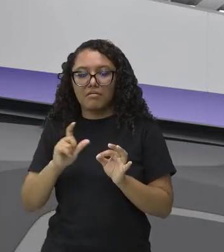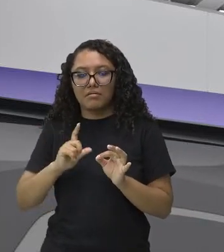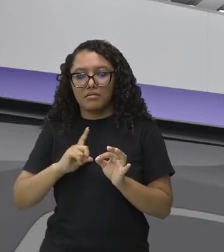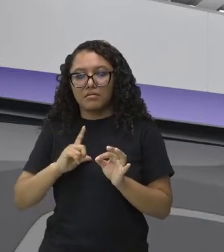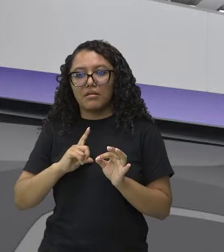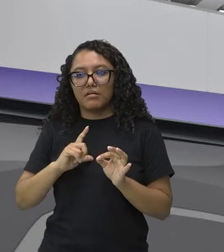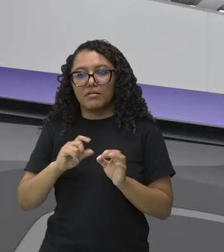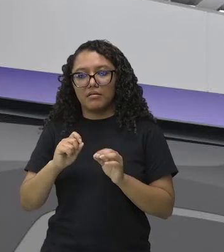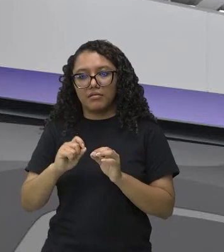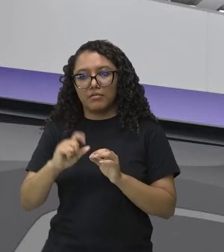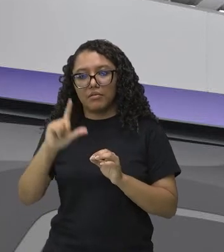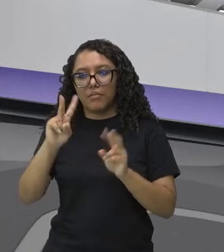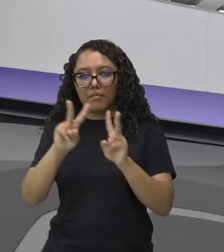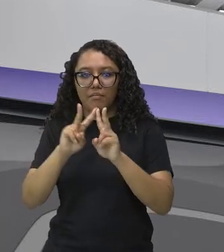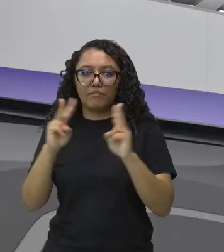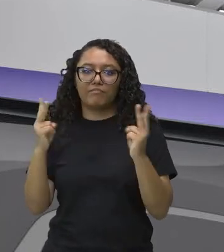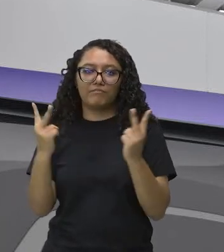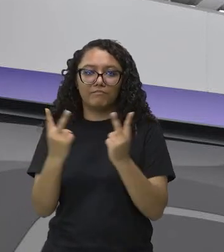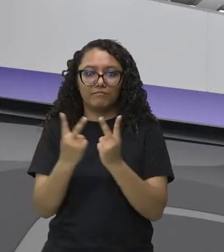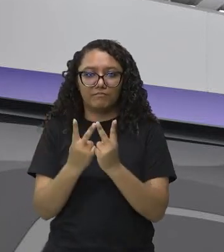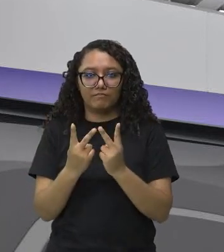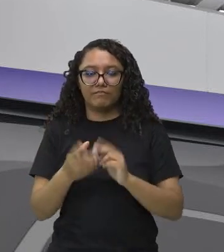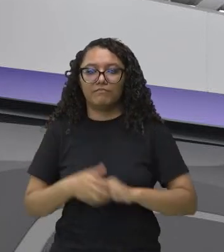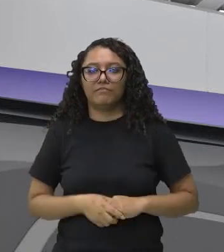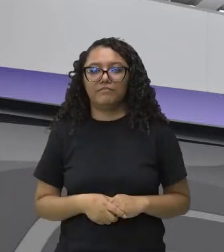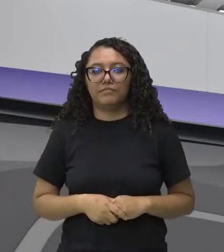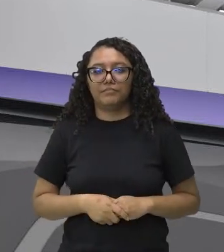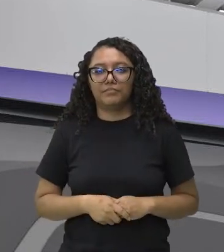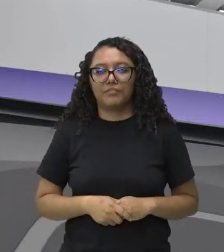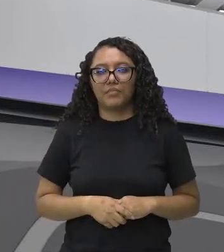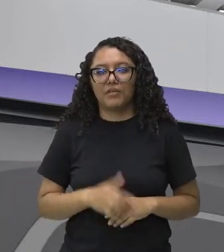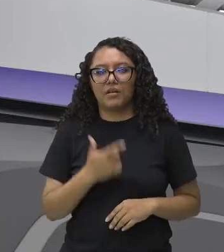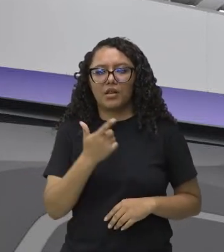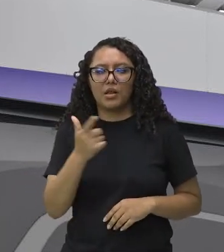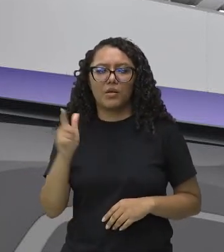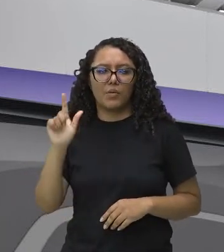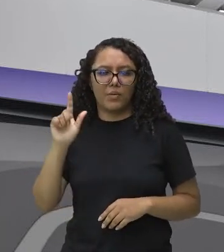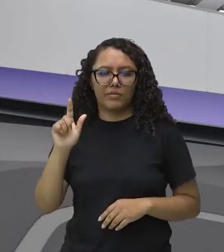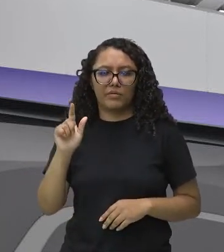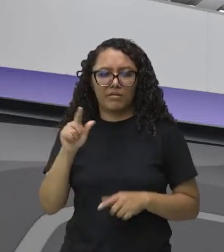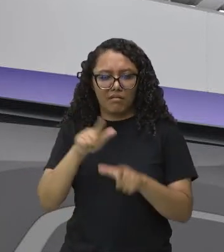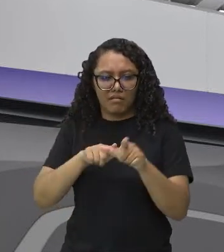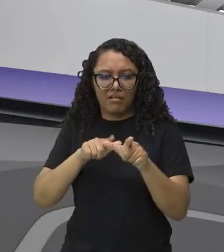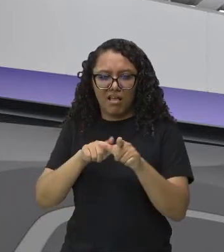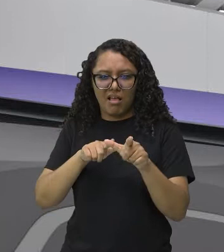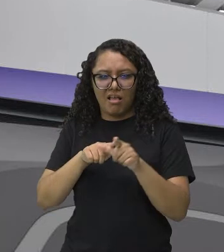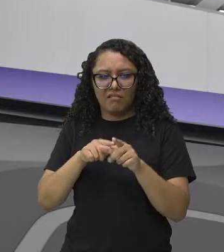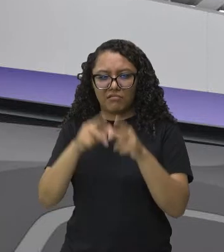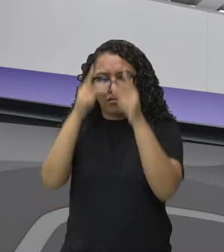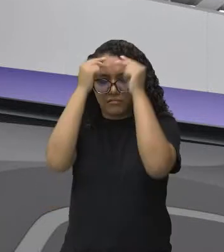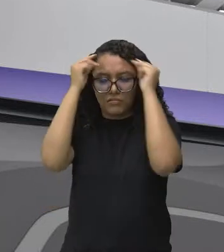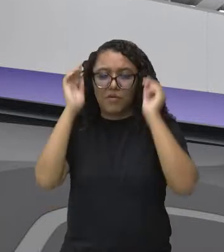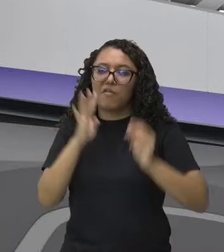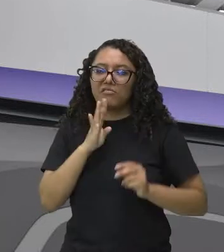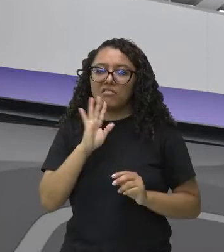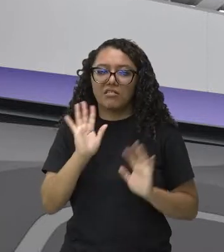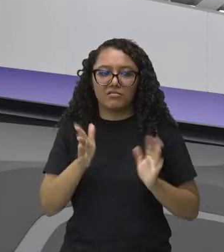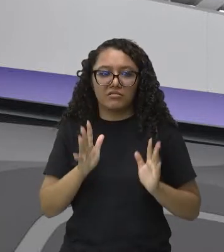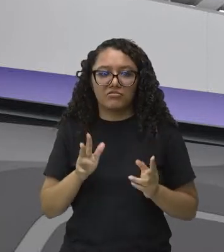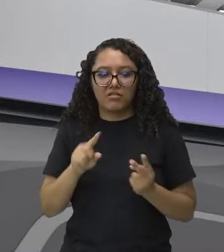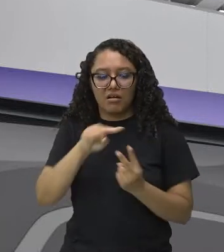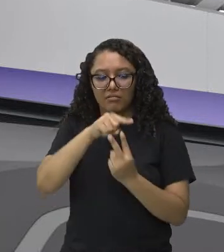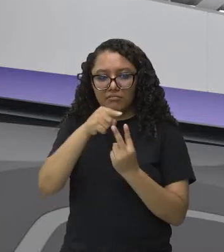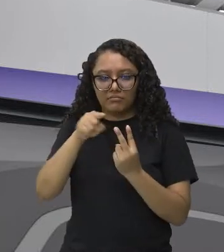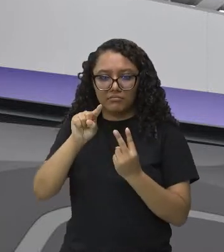um aumento de volume, tá? E aquela letrinha grega ali, né, o π, você já conhece, né? Uma letra, uma